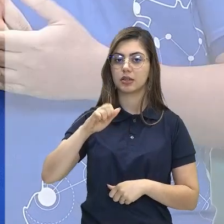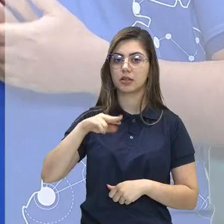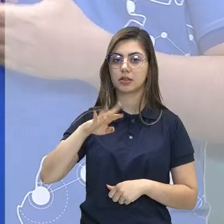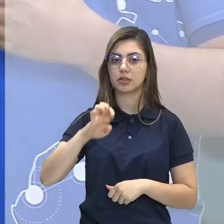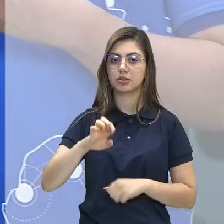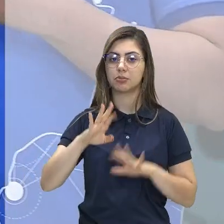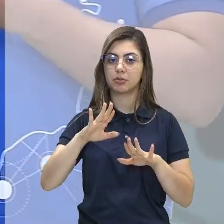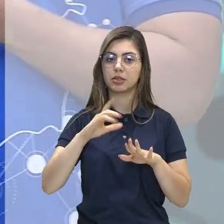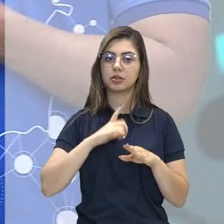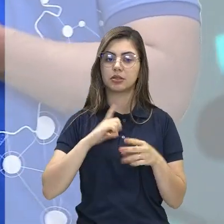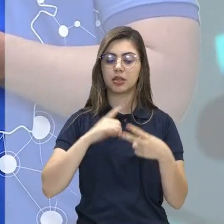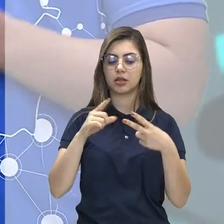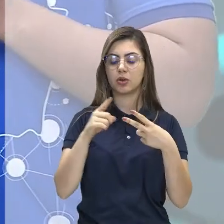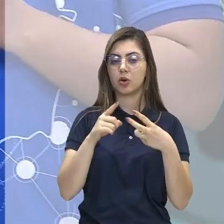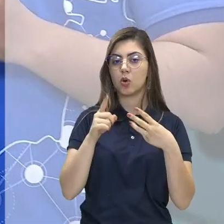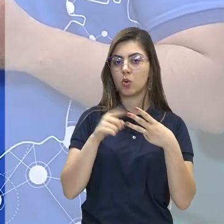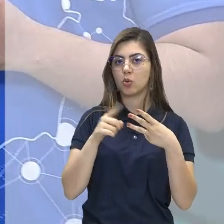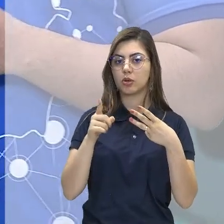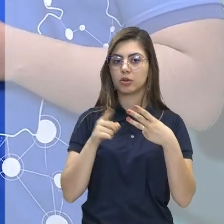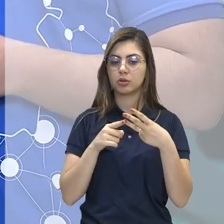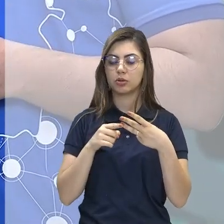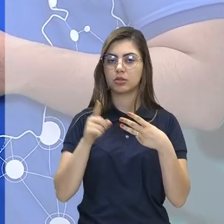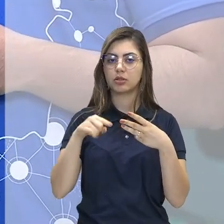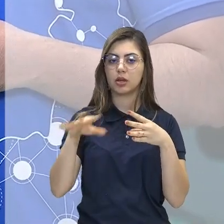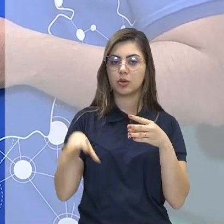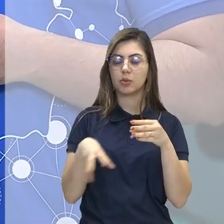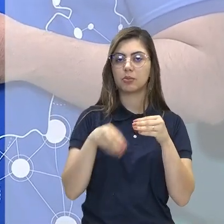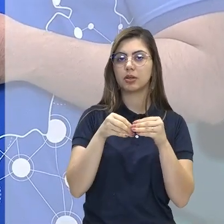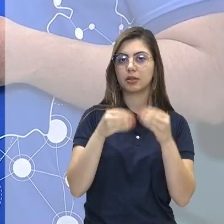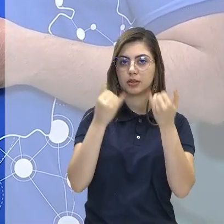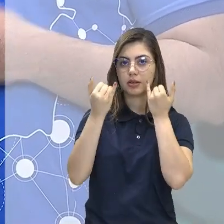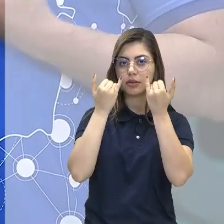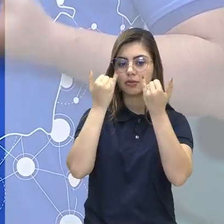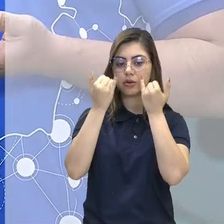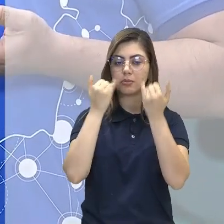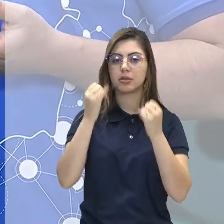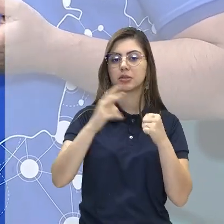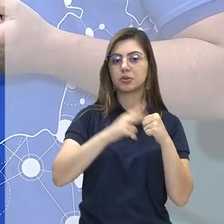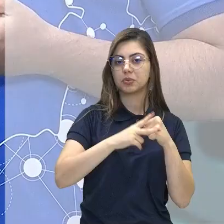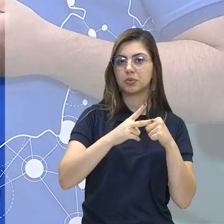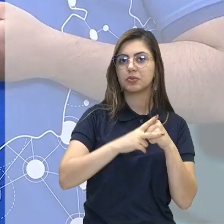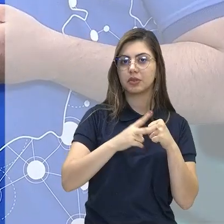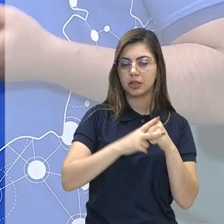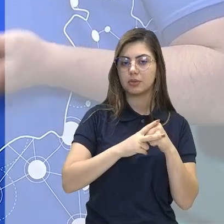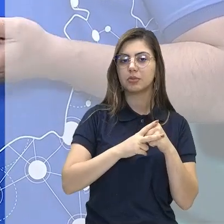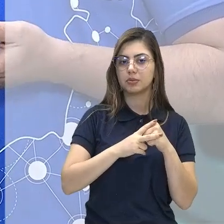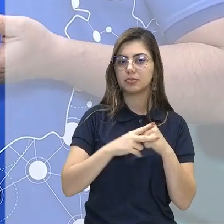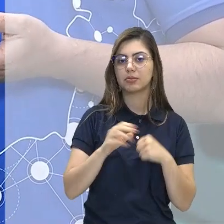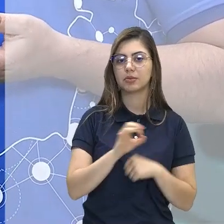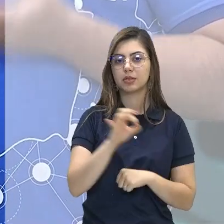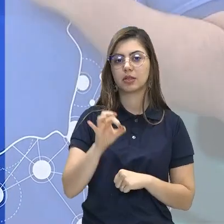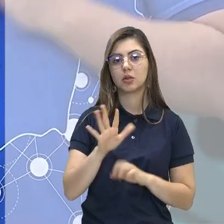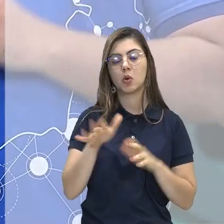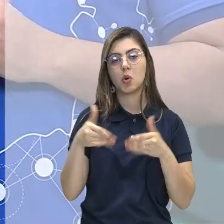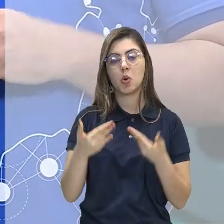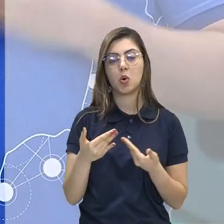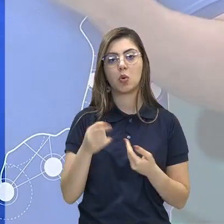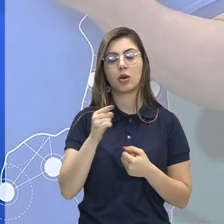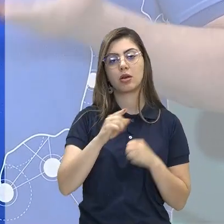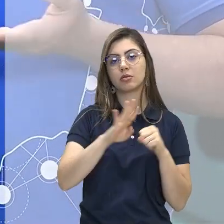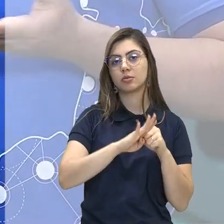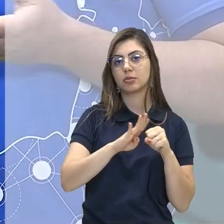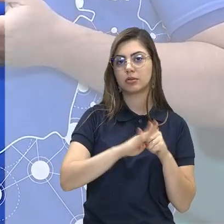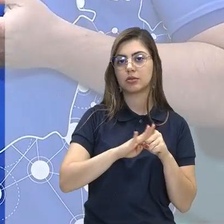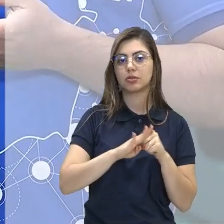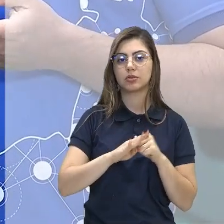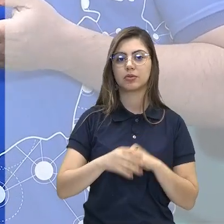irão complementar a informação de determinado verbo, certo? E ou nome. E o